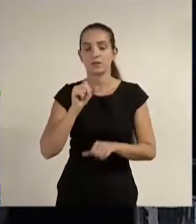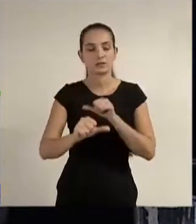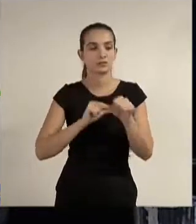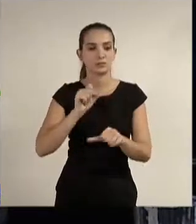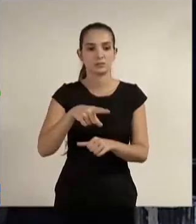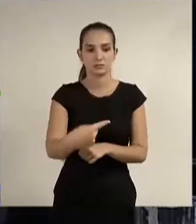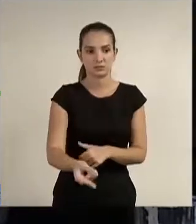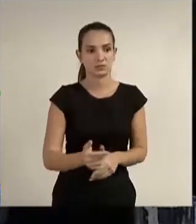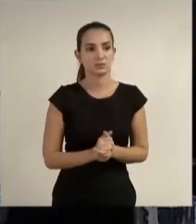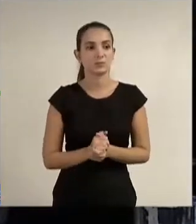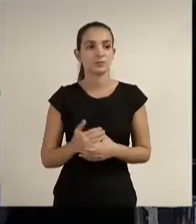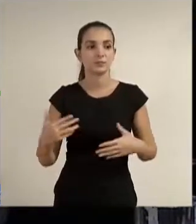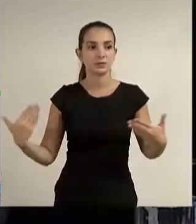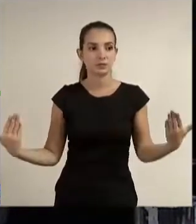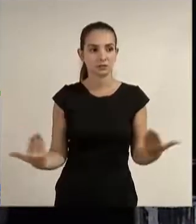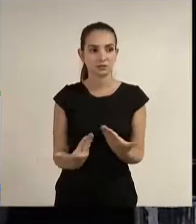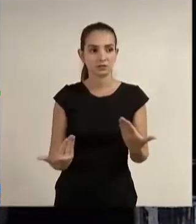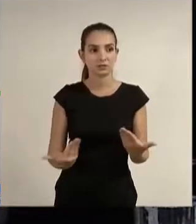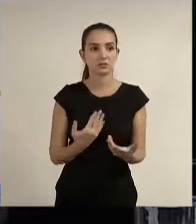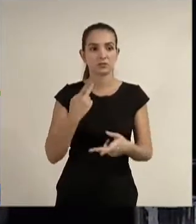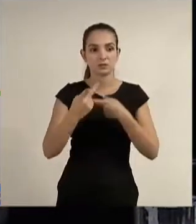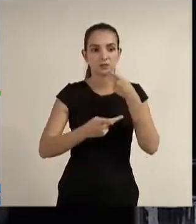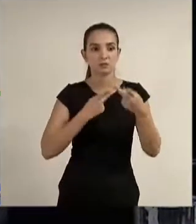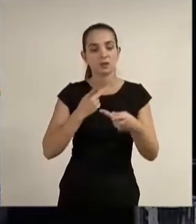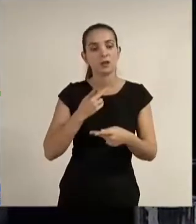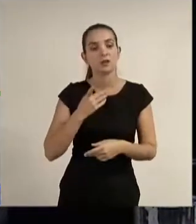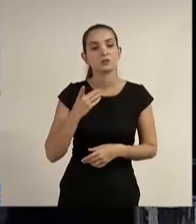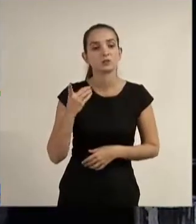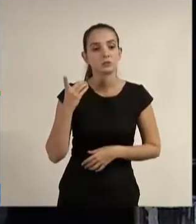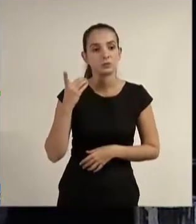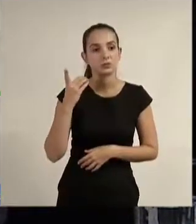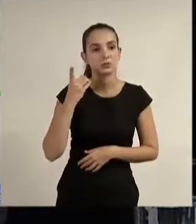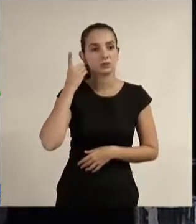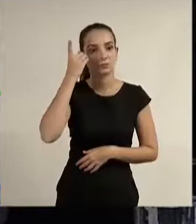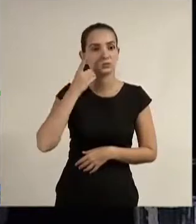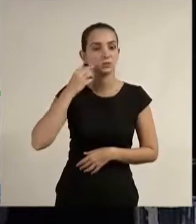Transfere com a palavra o ilustre deputado Marçal Filho.